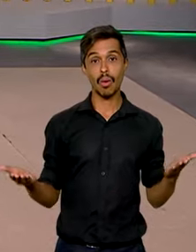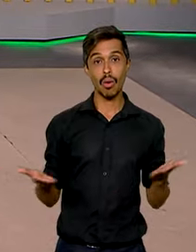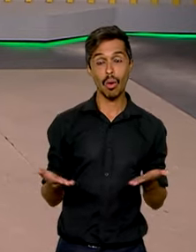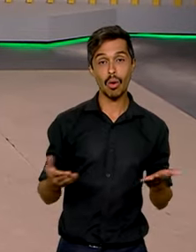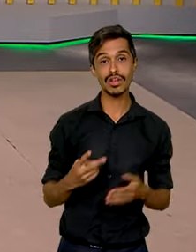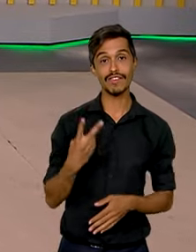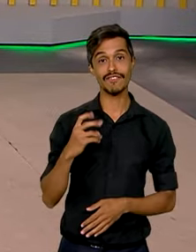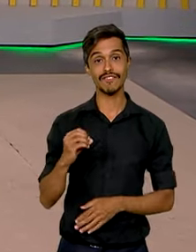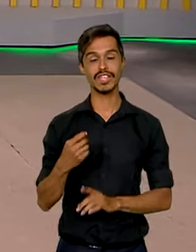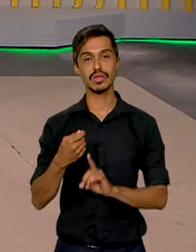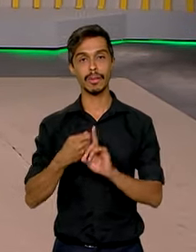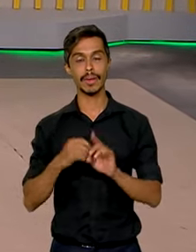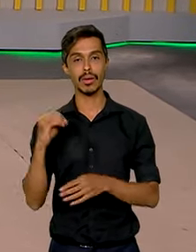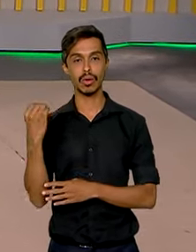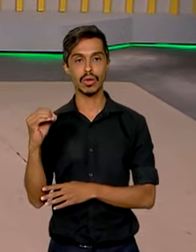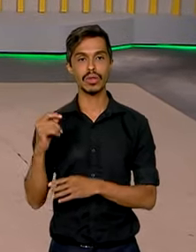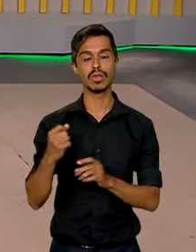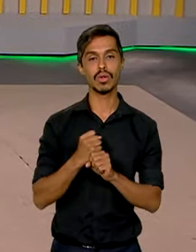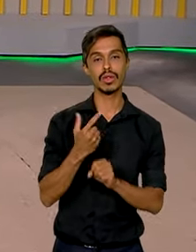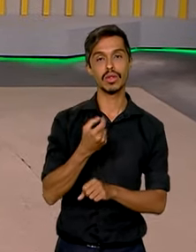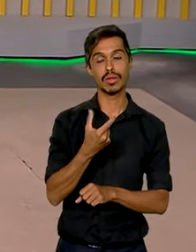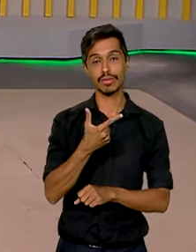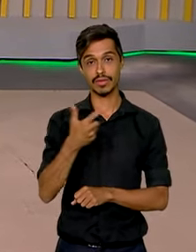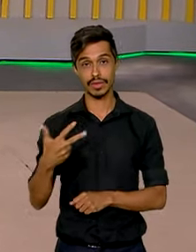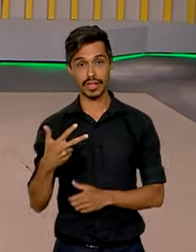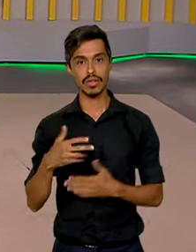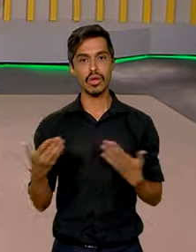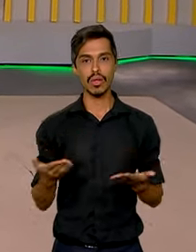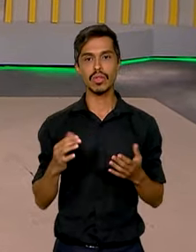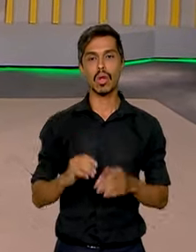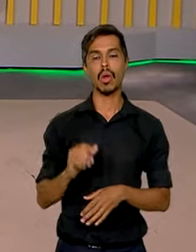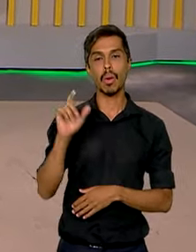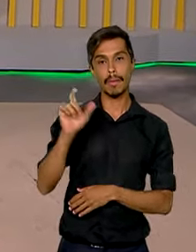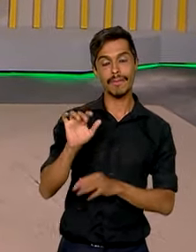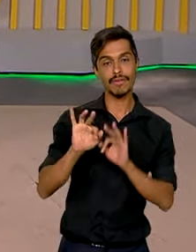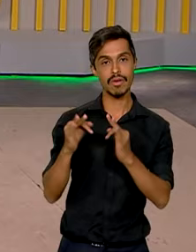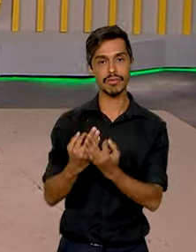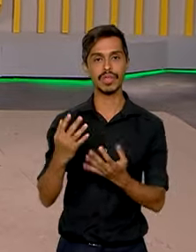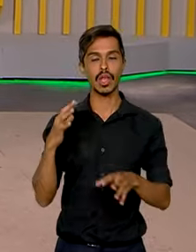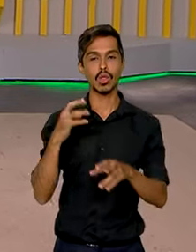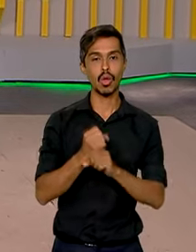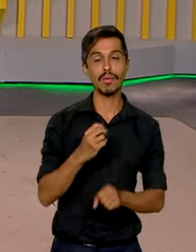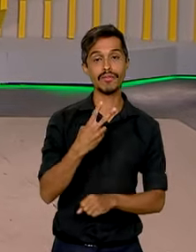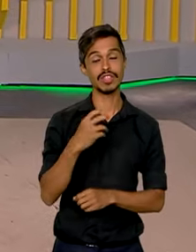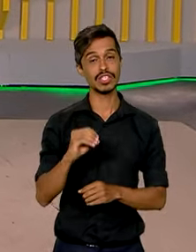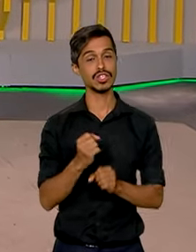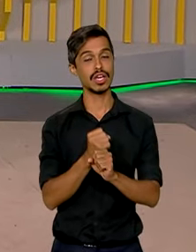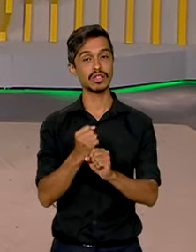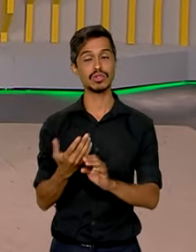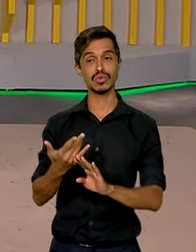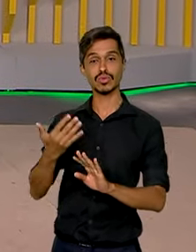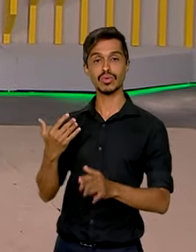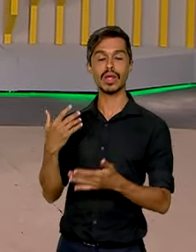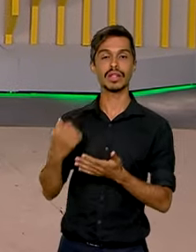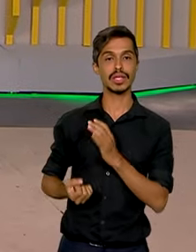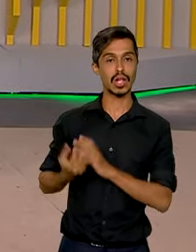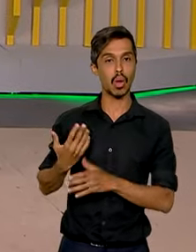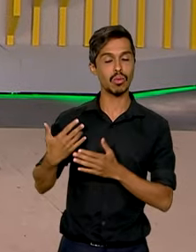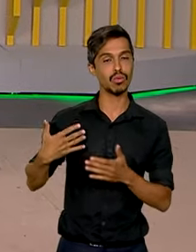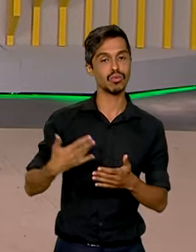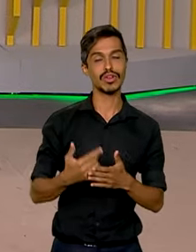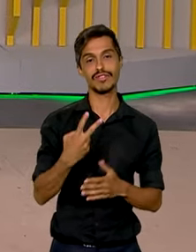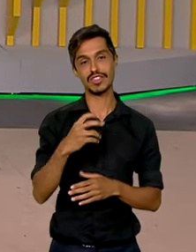hoje 20 de outubro de 2023 o bolsa família completa 20 anos de sua criação nesse período